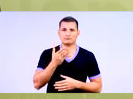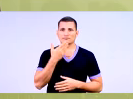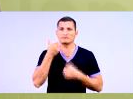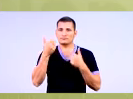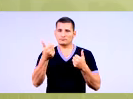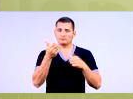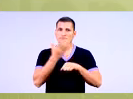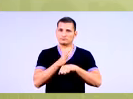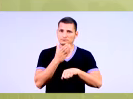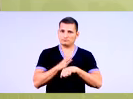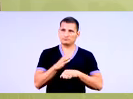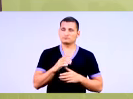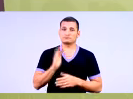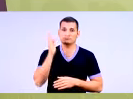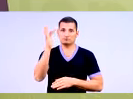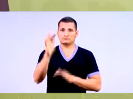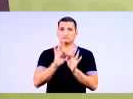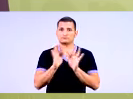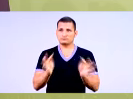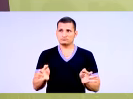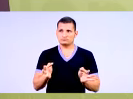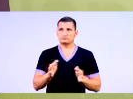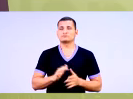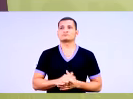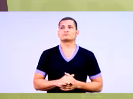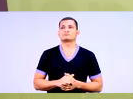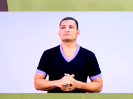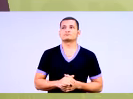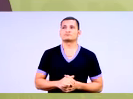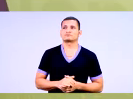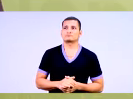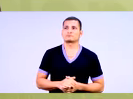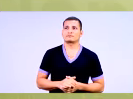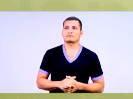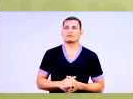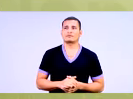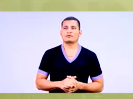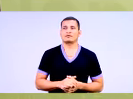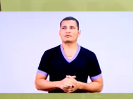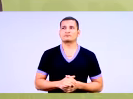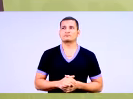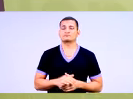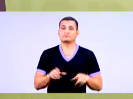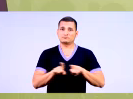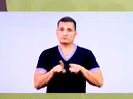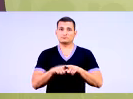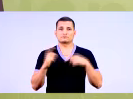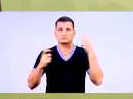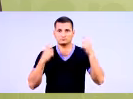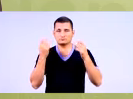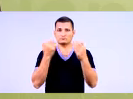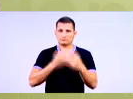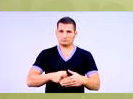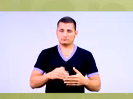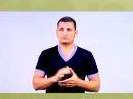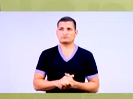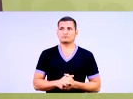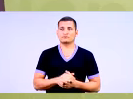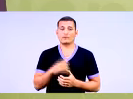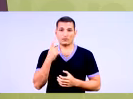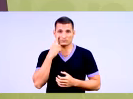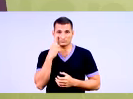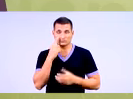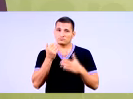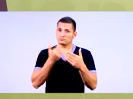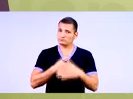os exercícios do futuro simples. E é isso, mas ao mesmo tempo estão preocupados com a prova. Olha só, a prova, nós